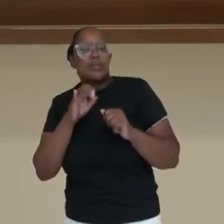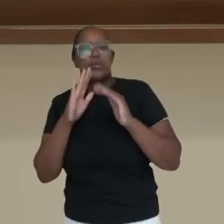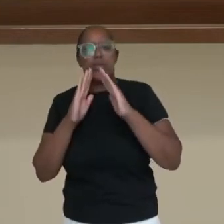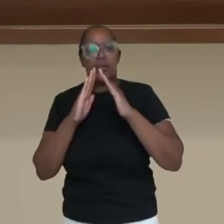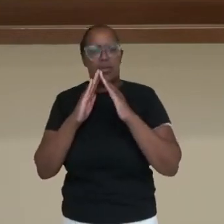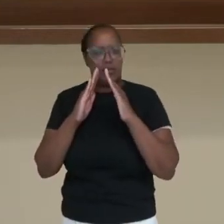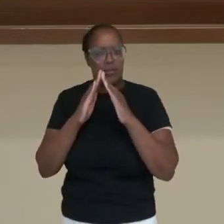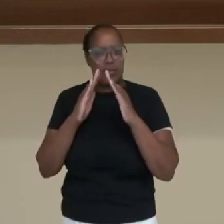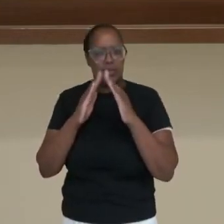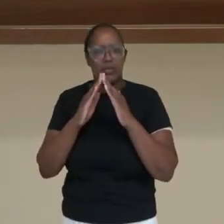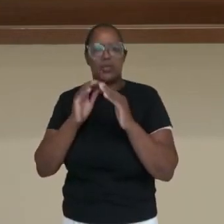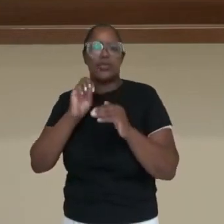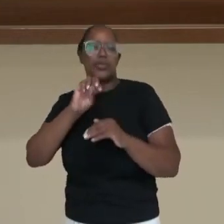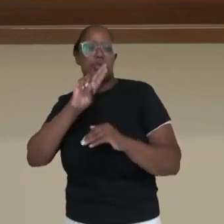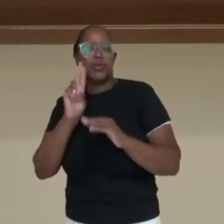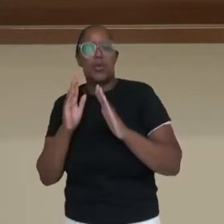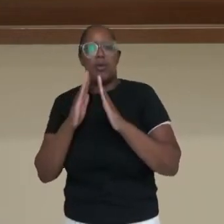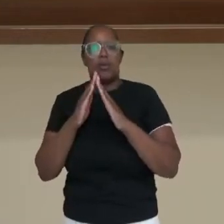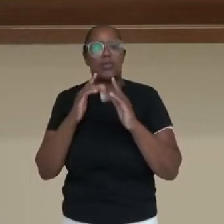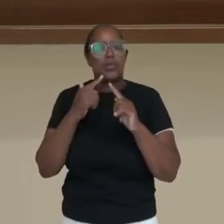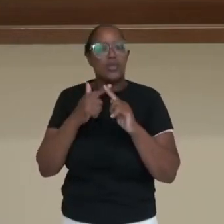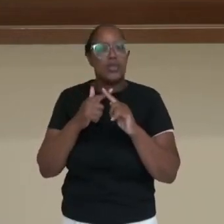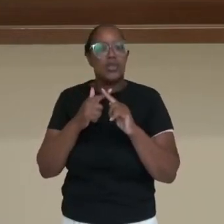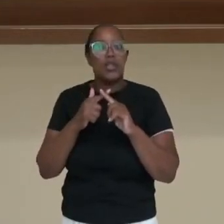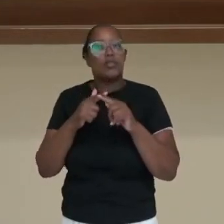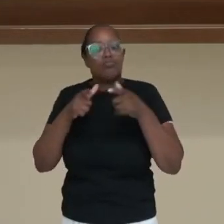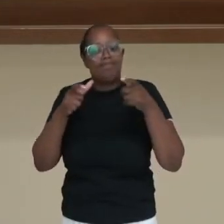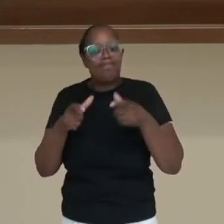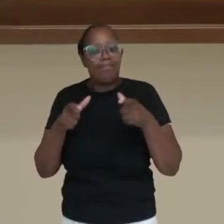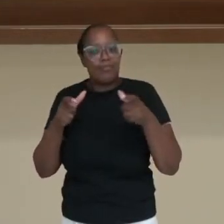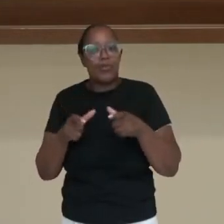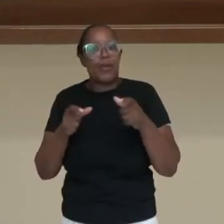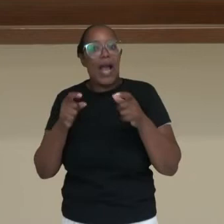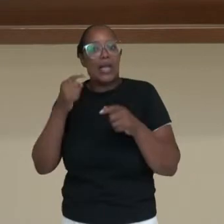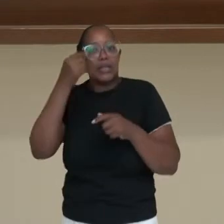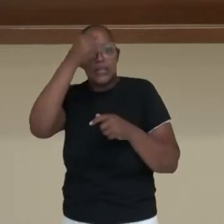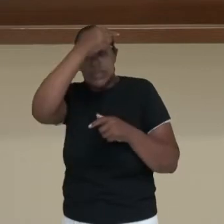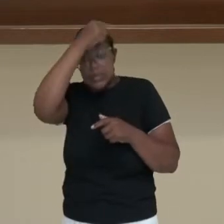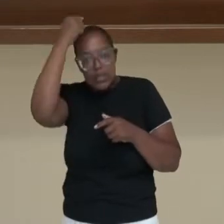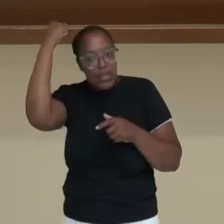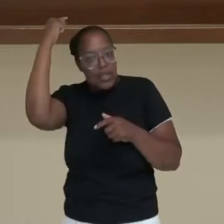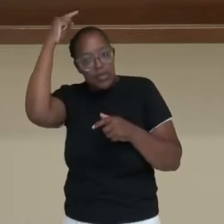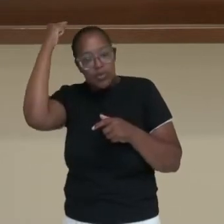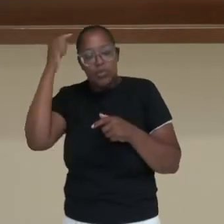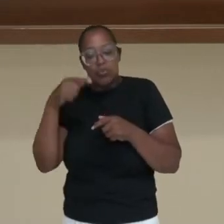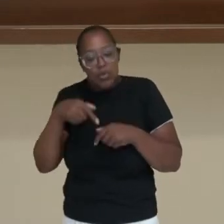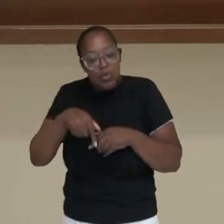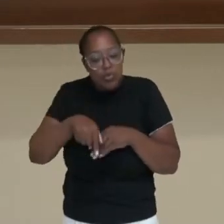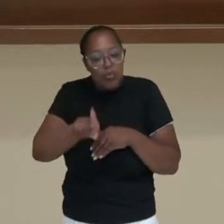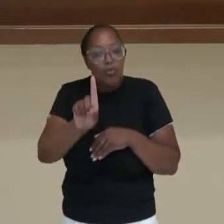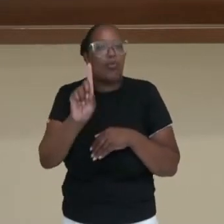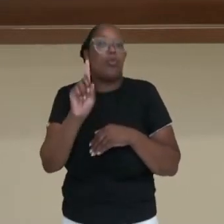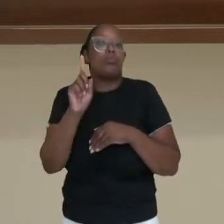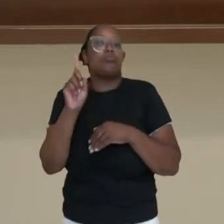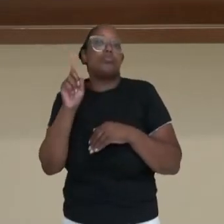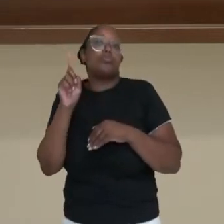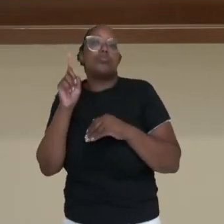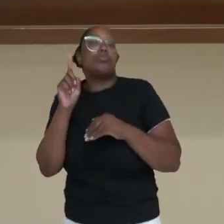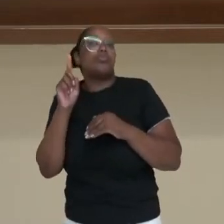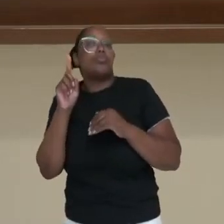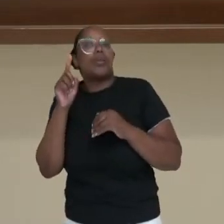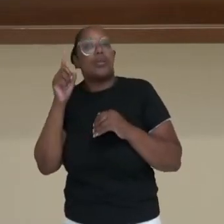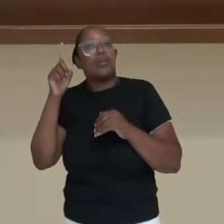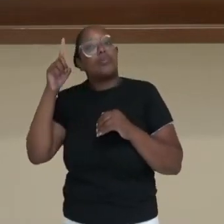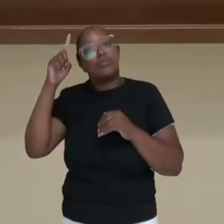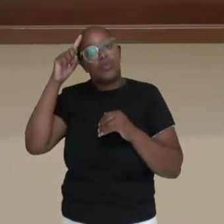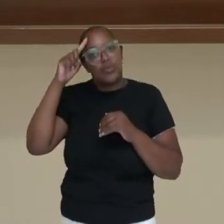eu estou na igreja, ou no lugar sagrado ao qual eu frequento, ali sim está, né, essa minha essência religiosa, esse